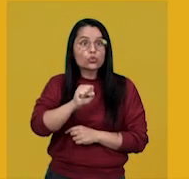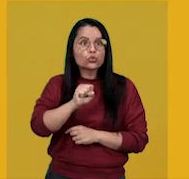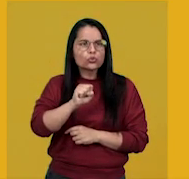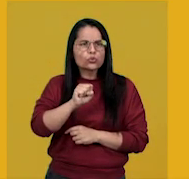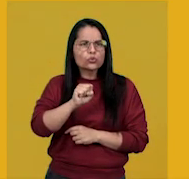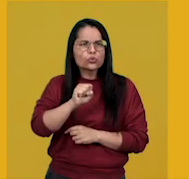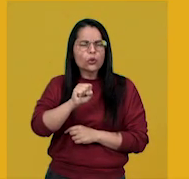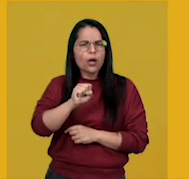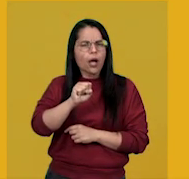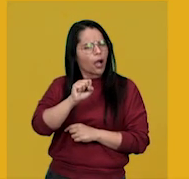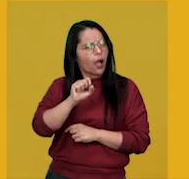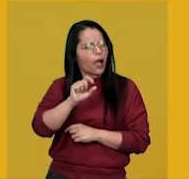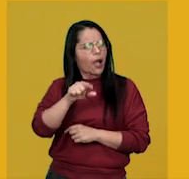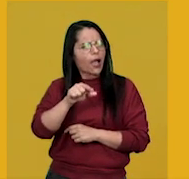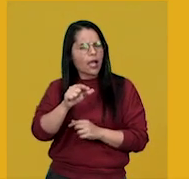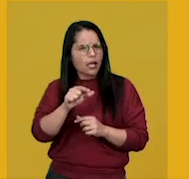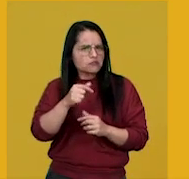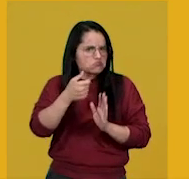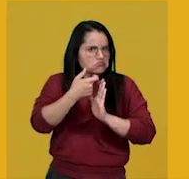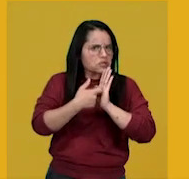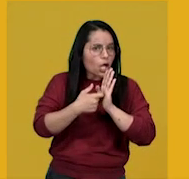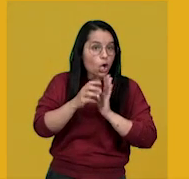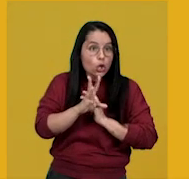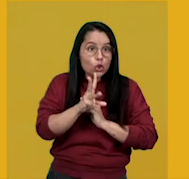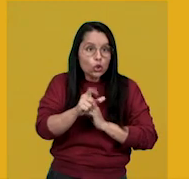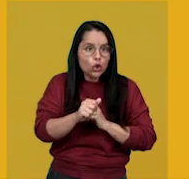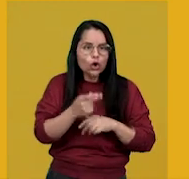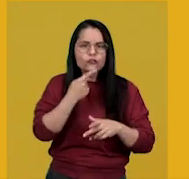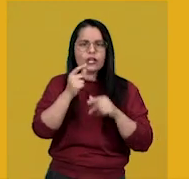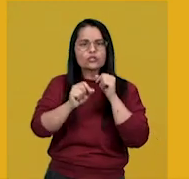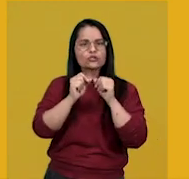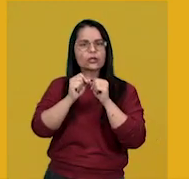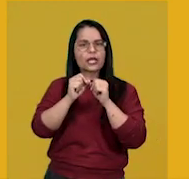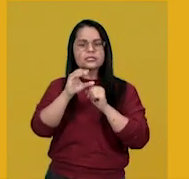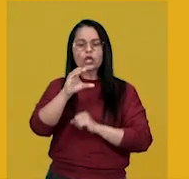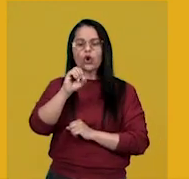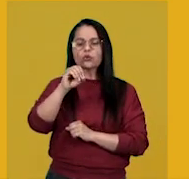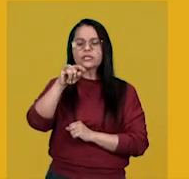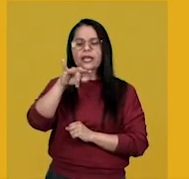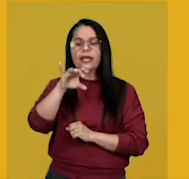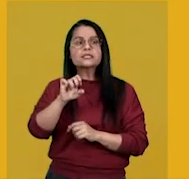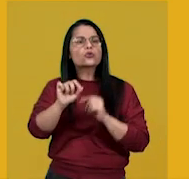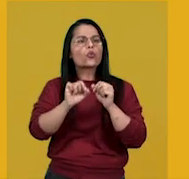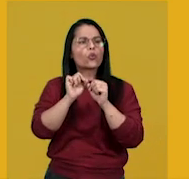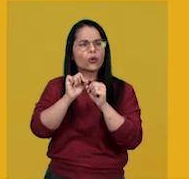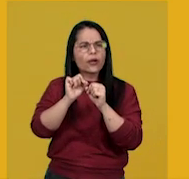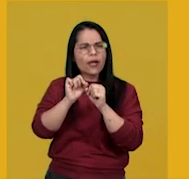falei para vocês, esse caso todo faz com que se condensem. Ou seja,